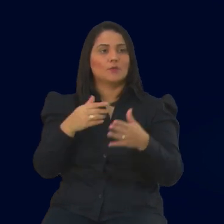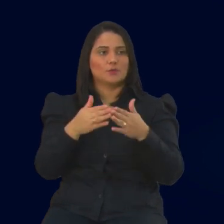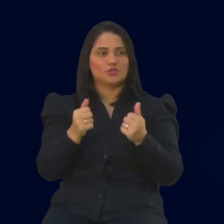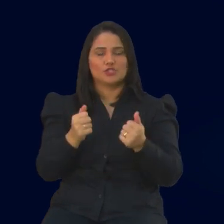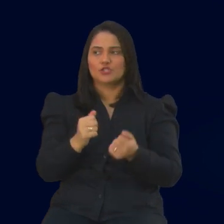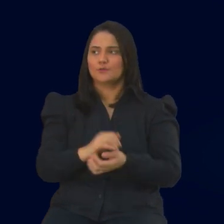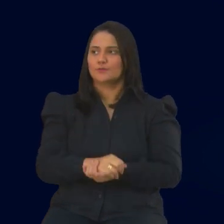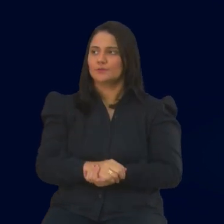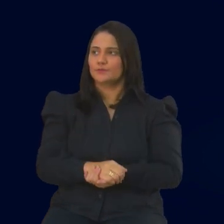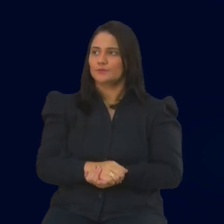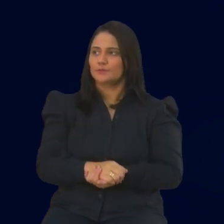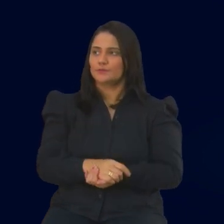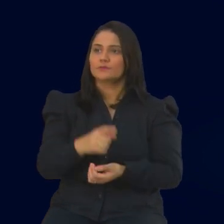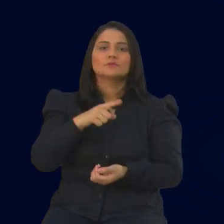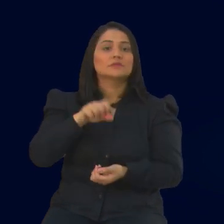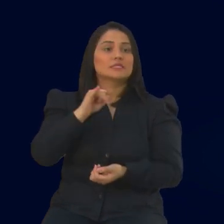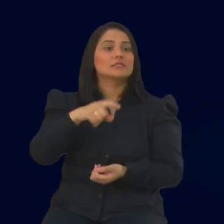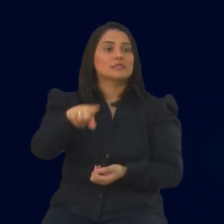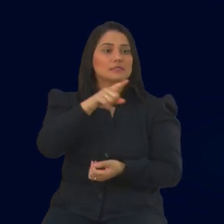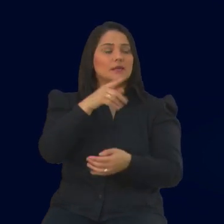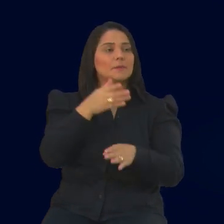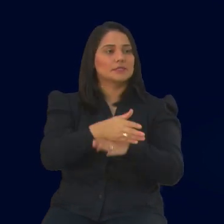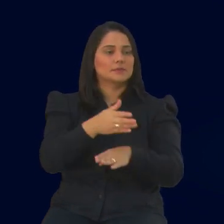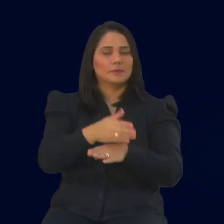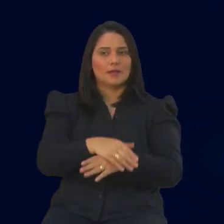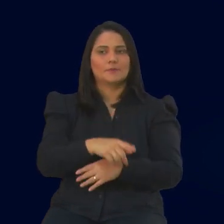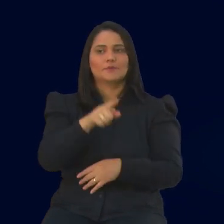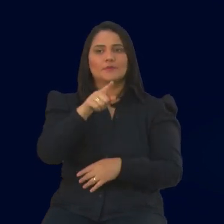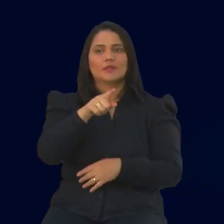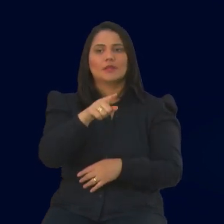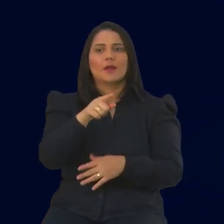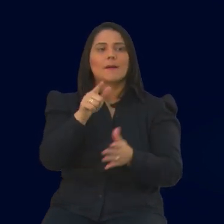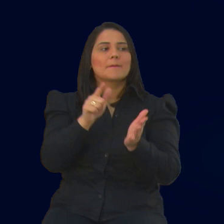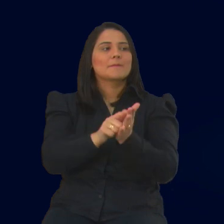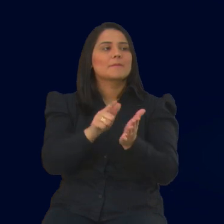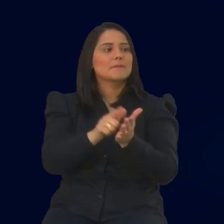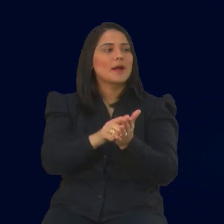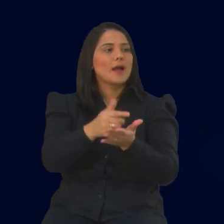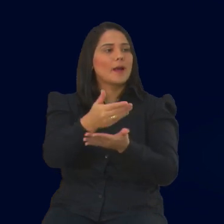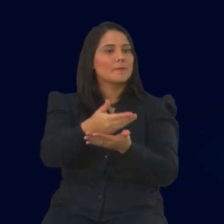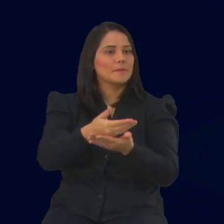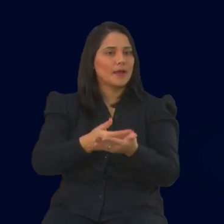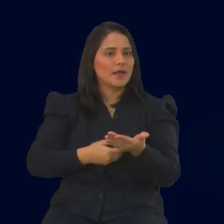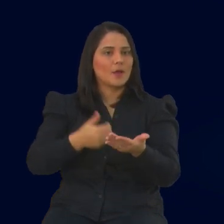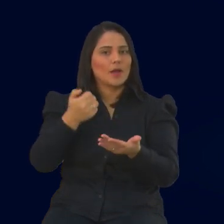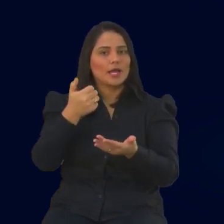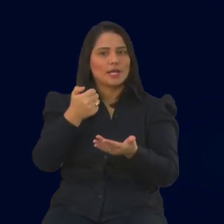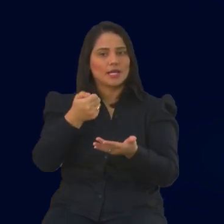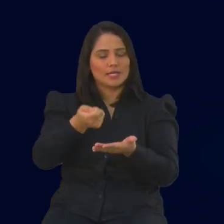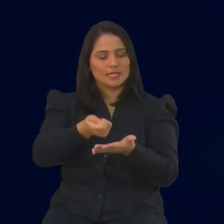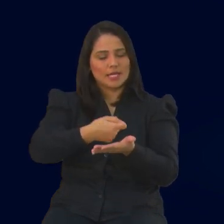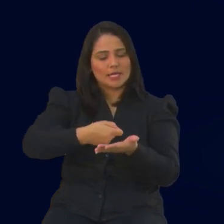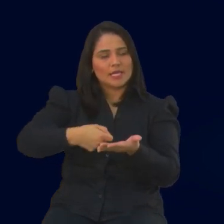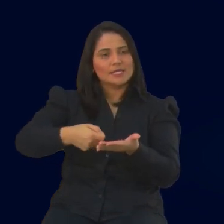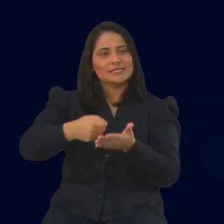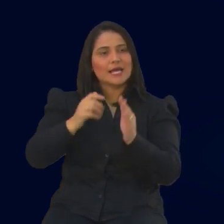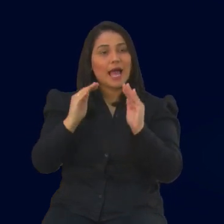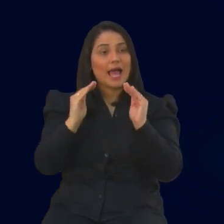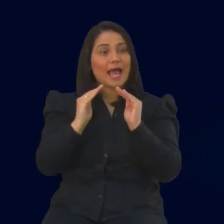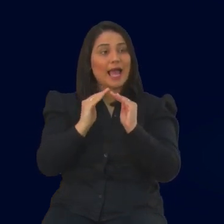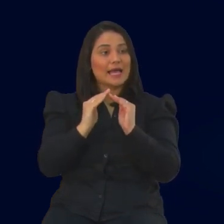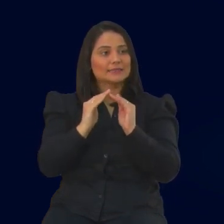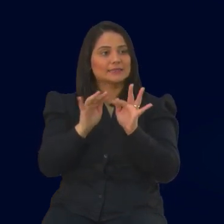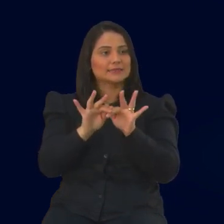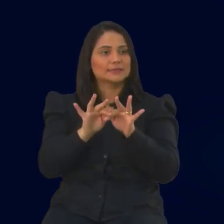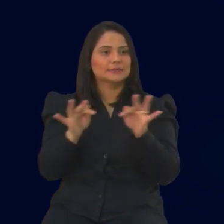por gentileza, quem quiser participar, desenhe aí, você tem caneta e papel, desenhe uma casa bem simples, tá